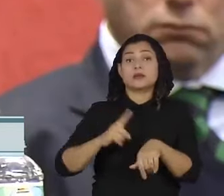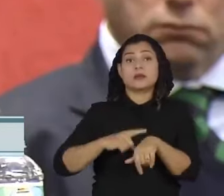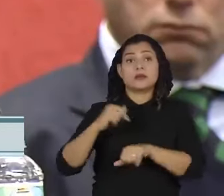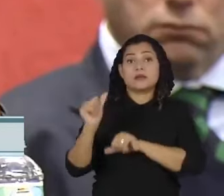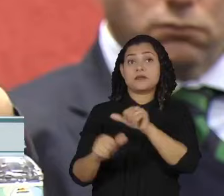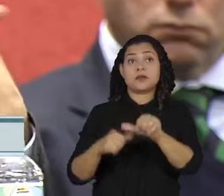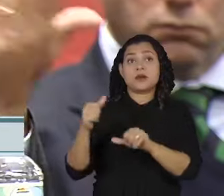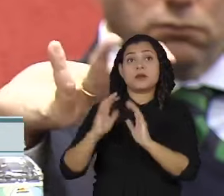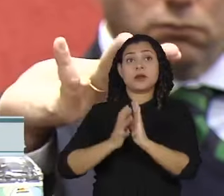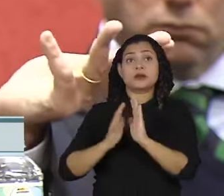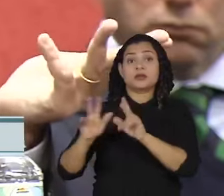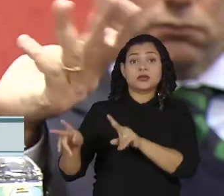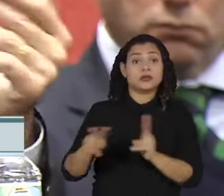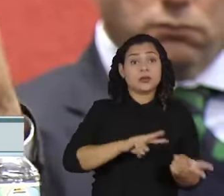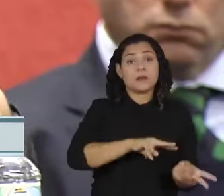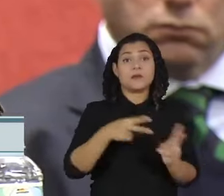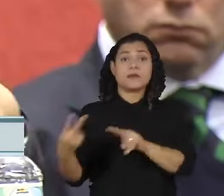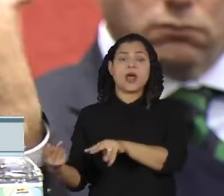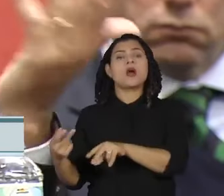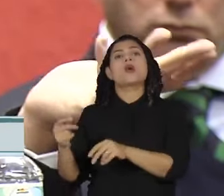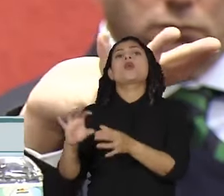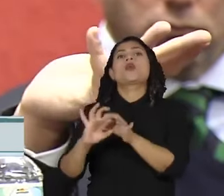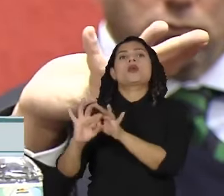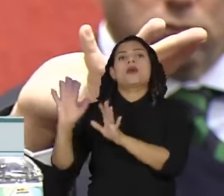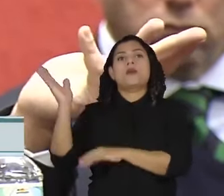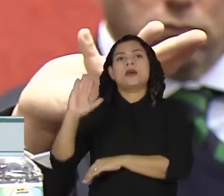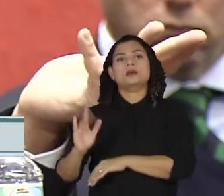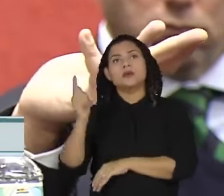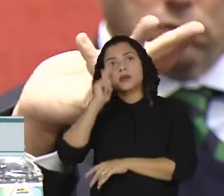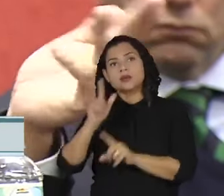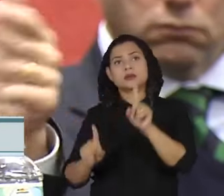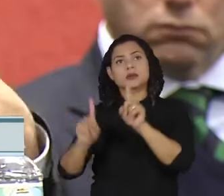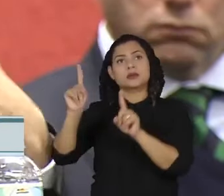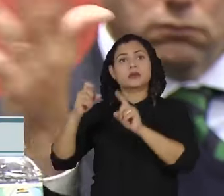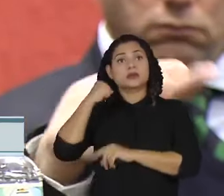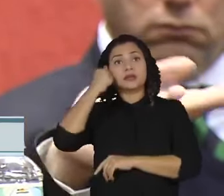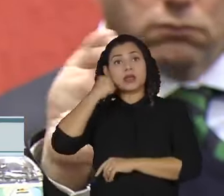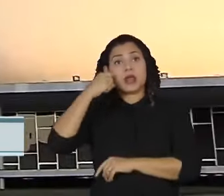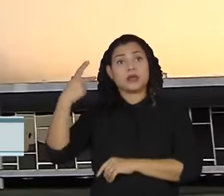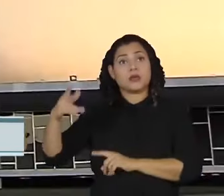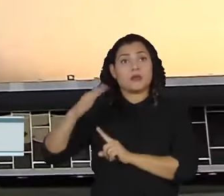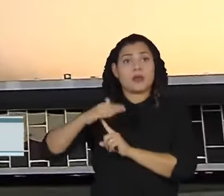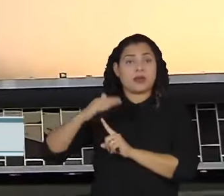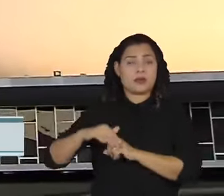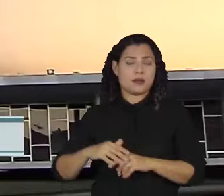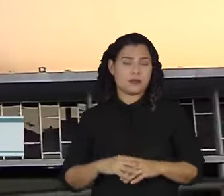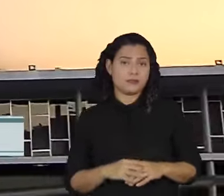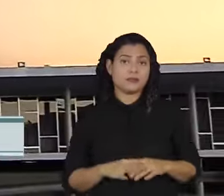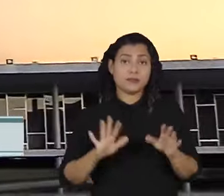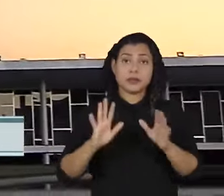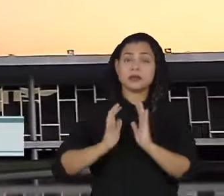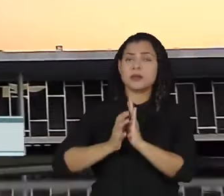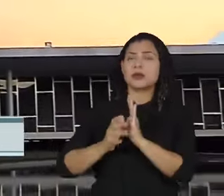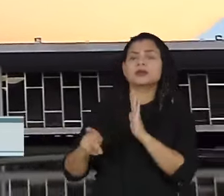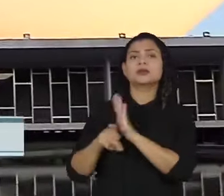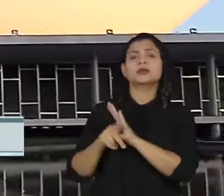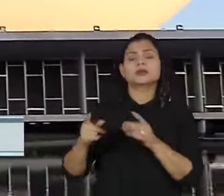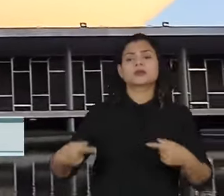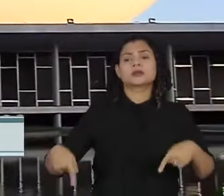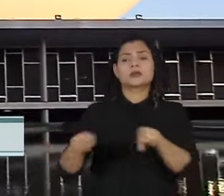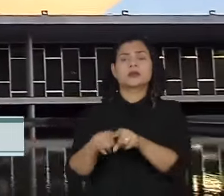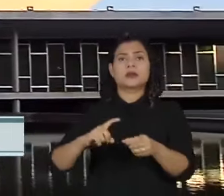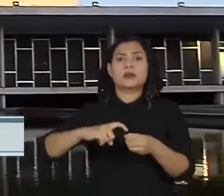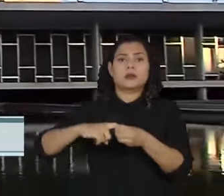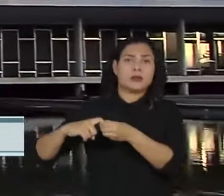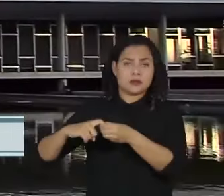partidária moro migrou para União Brasil para concorrer ao cargo de Senador pelo Paraná o partido liberal e uma Coligação entre